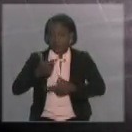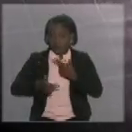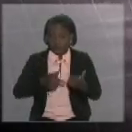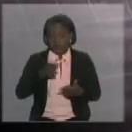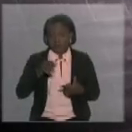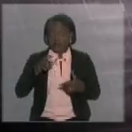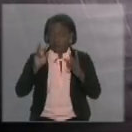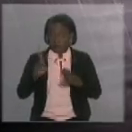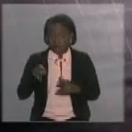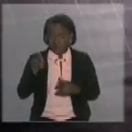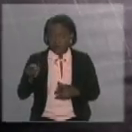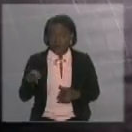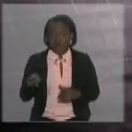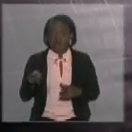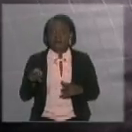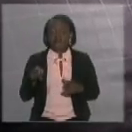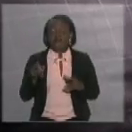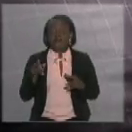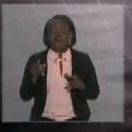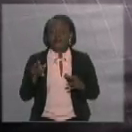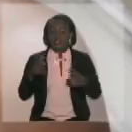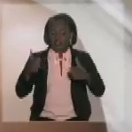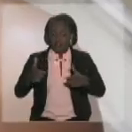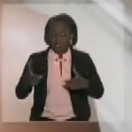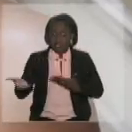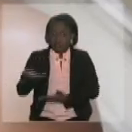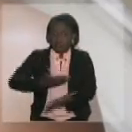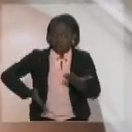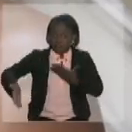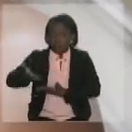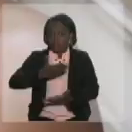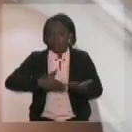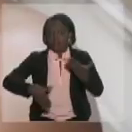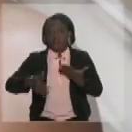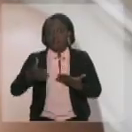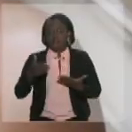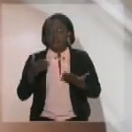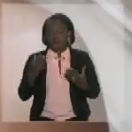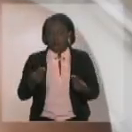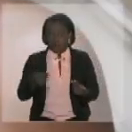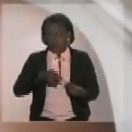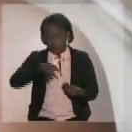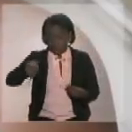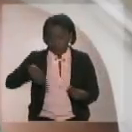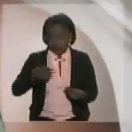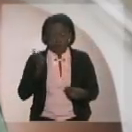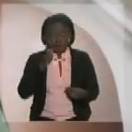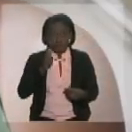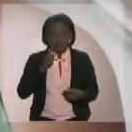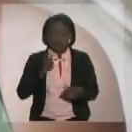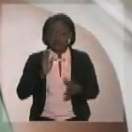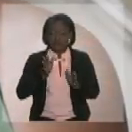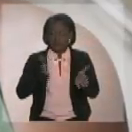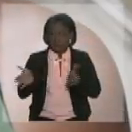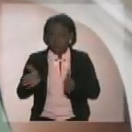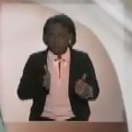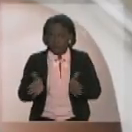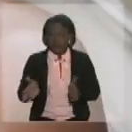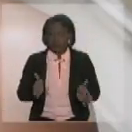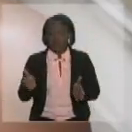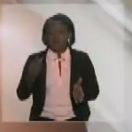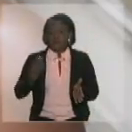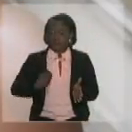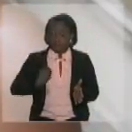atividade acaba sendo um espaço de troca para que a gente tenha acesso, né,